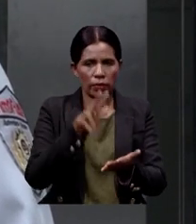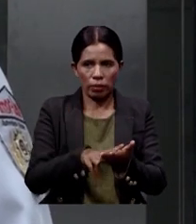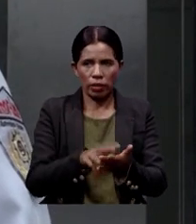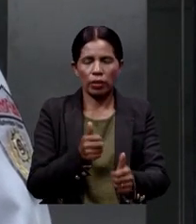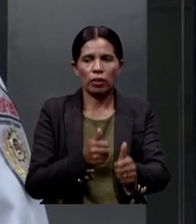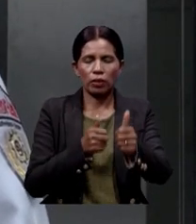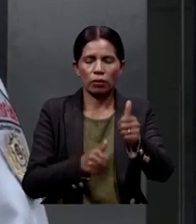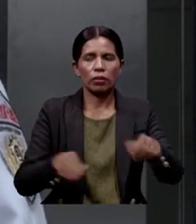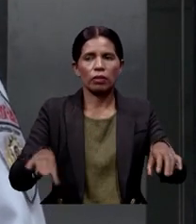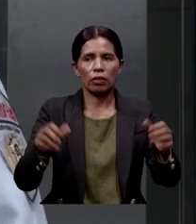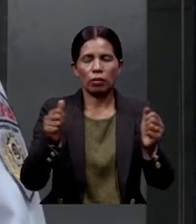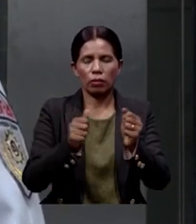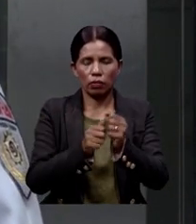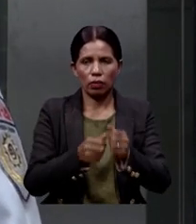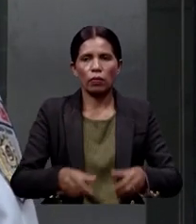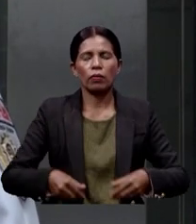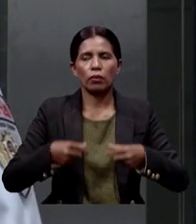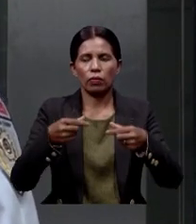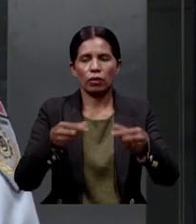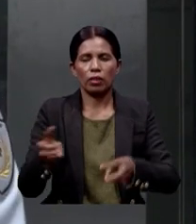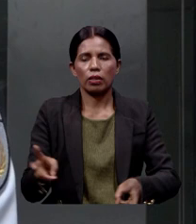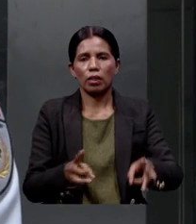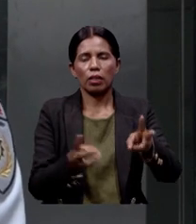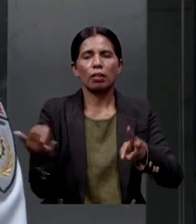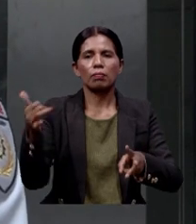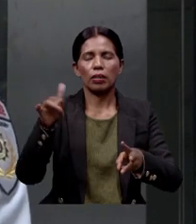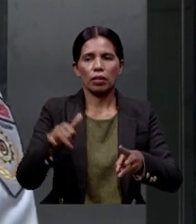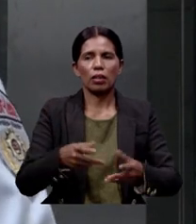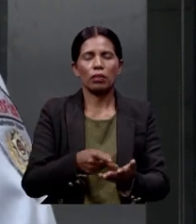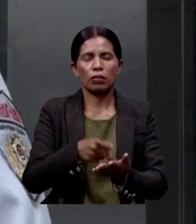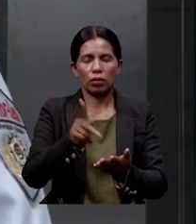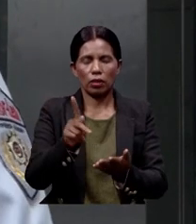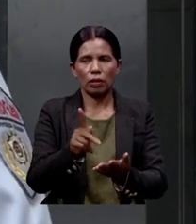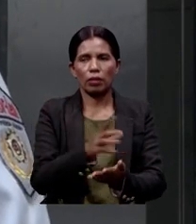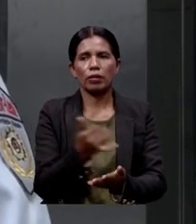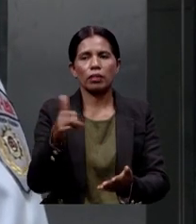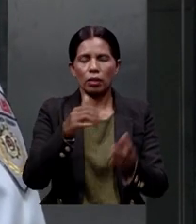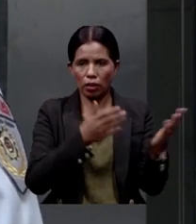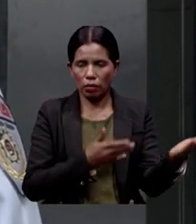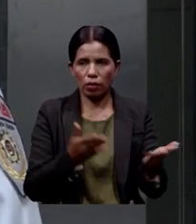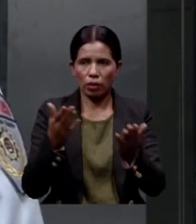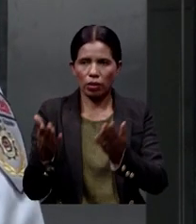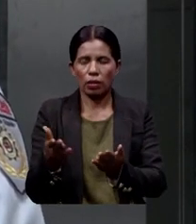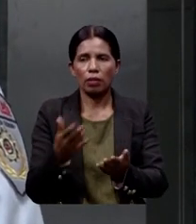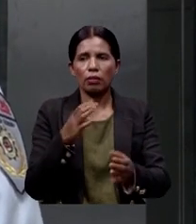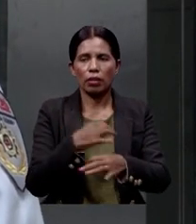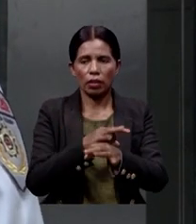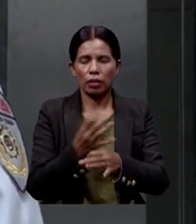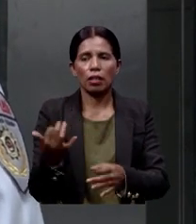o contrato concessional, né? For da lambasira para a taxa, taxa, né? Para a se ir a lore. Recupera a farecer